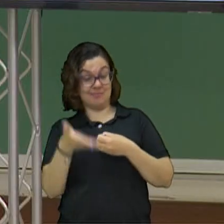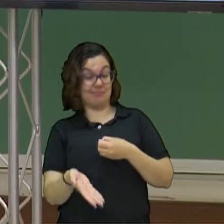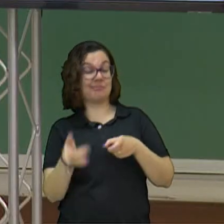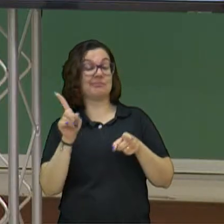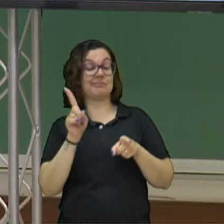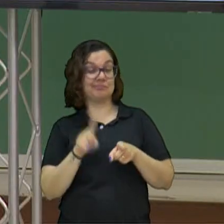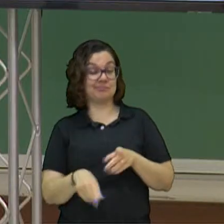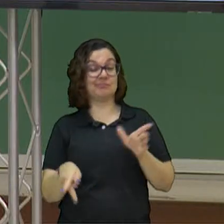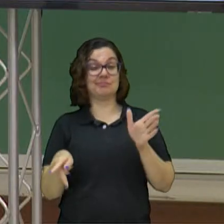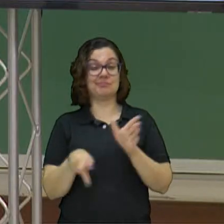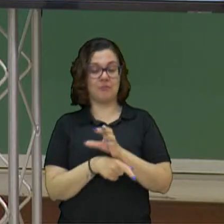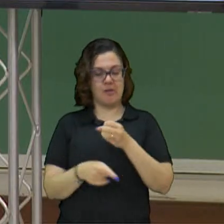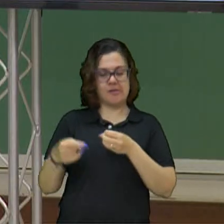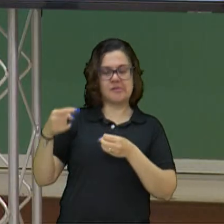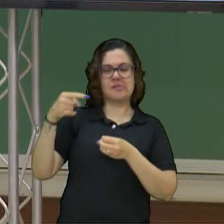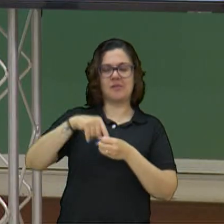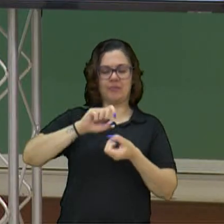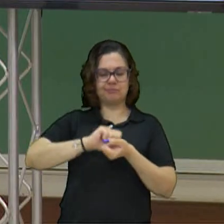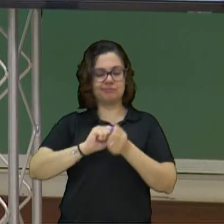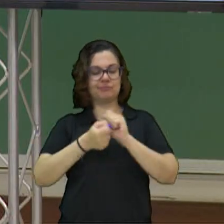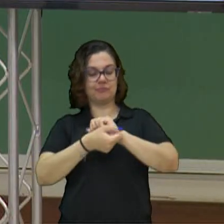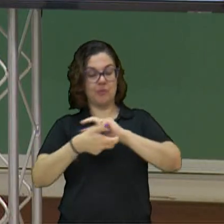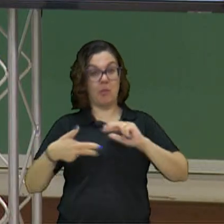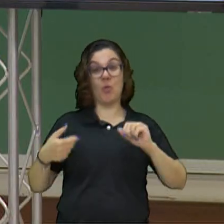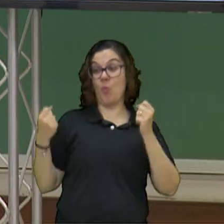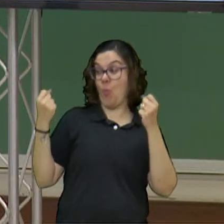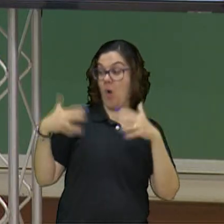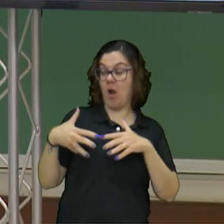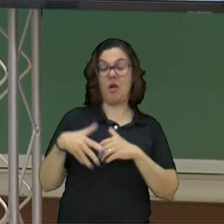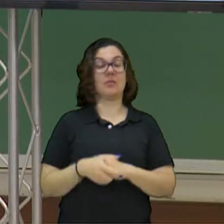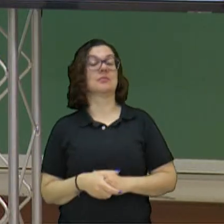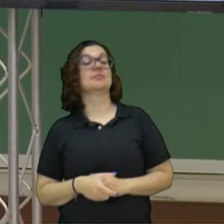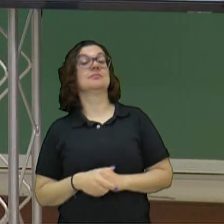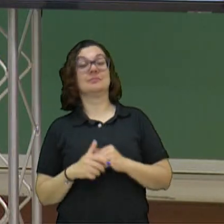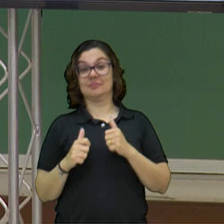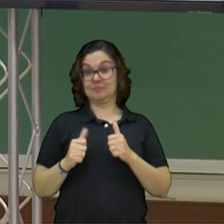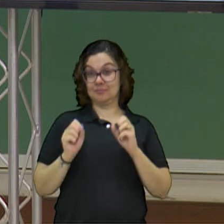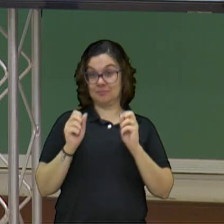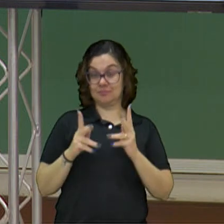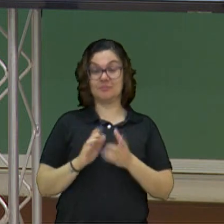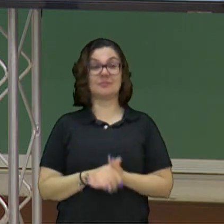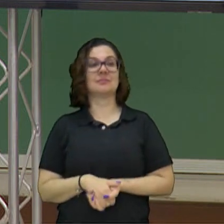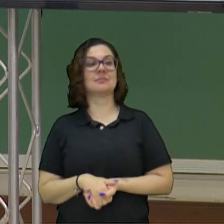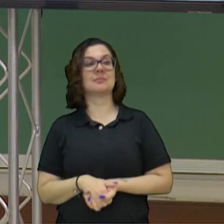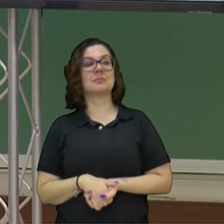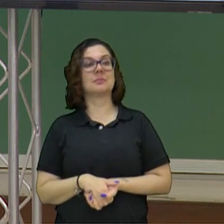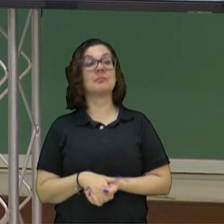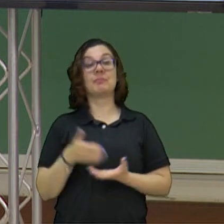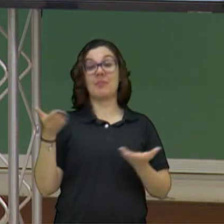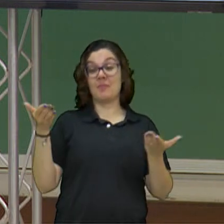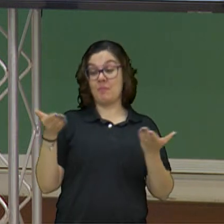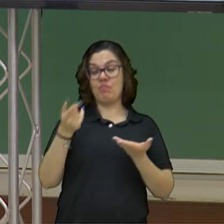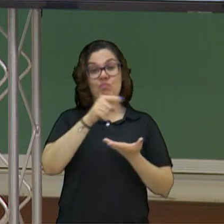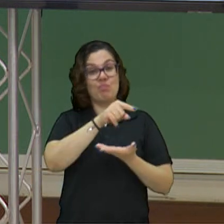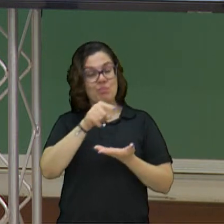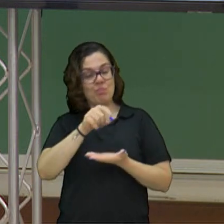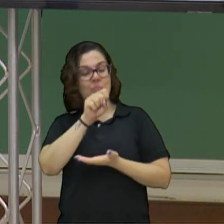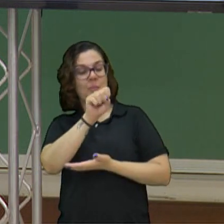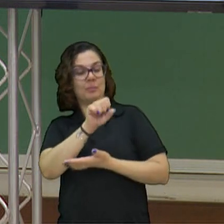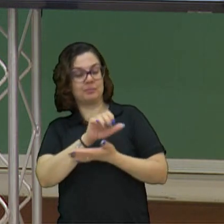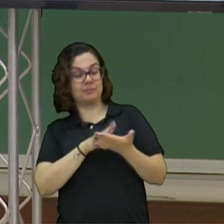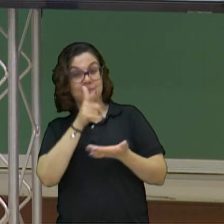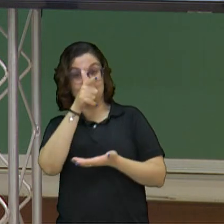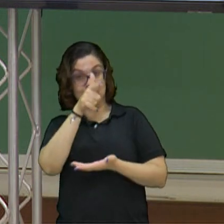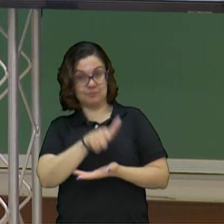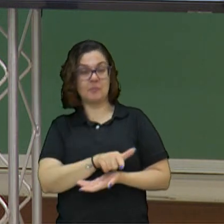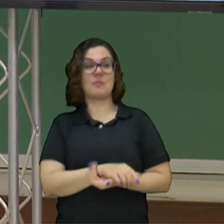motivo é considerada a cidade dos esportes radicais ok bom então vamos em frente